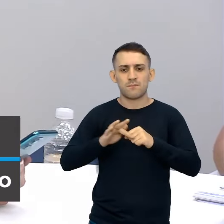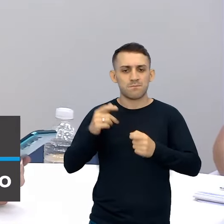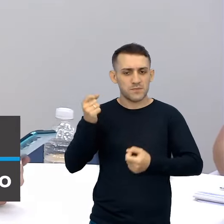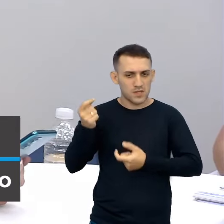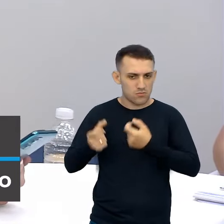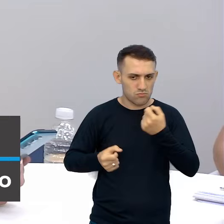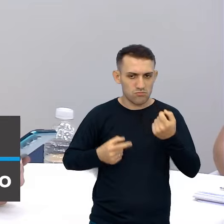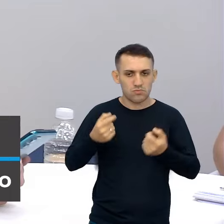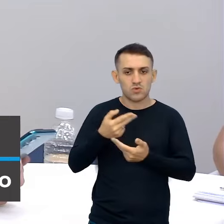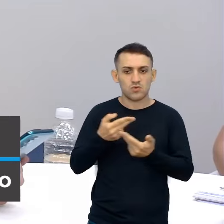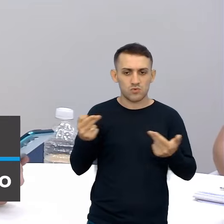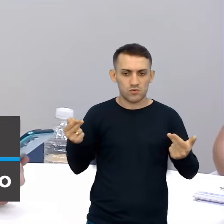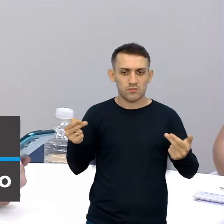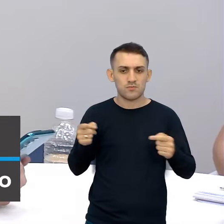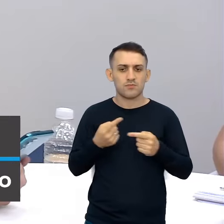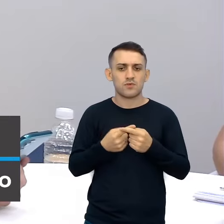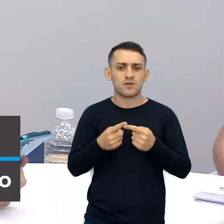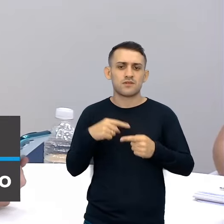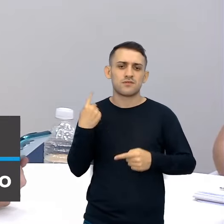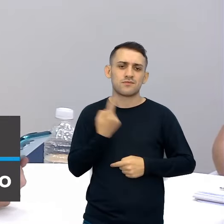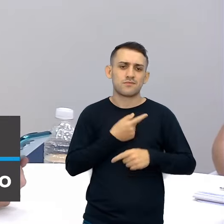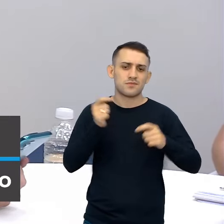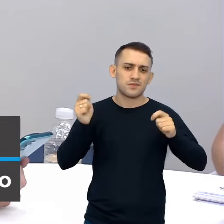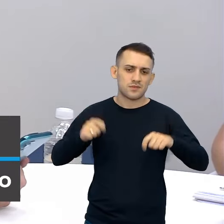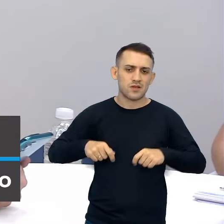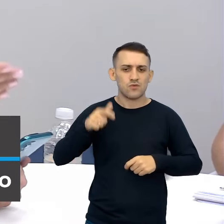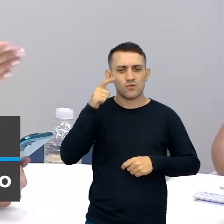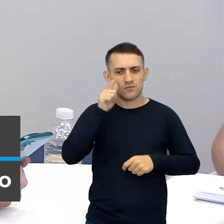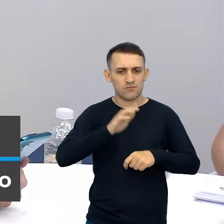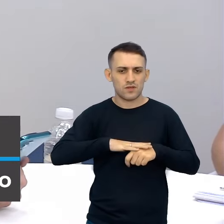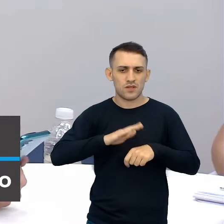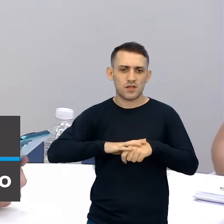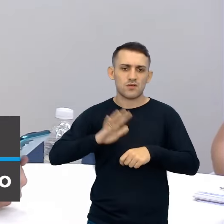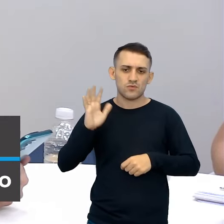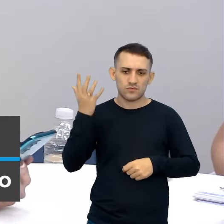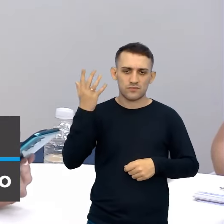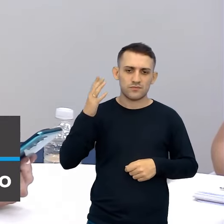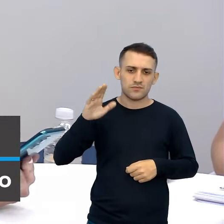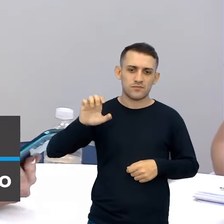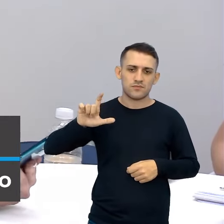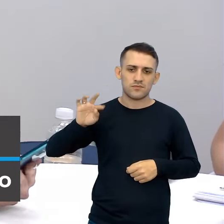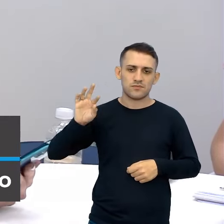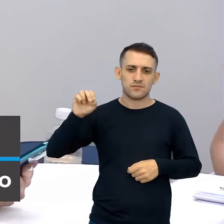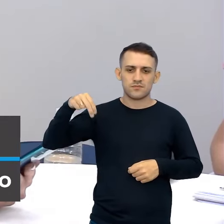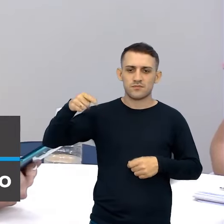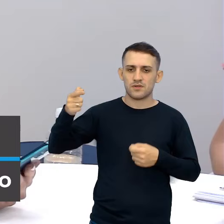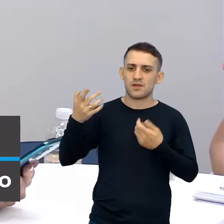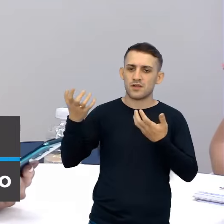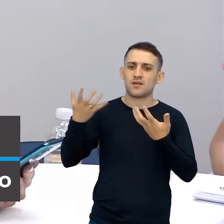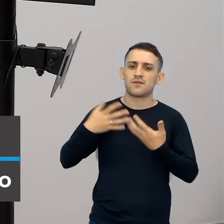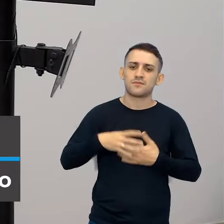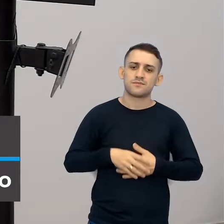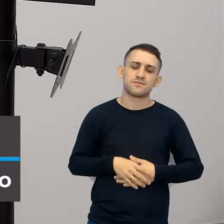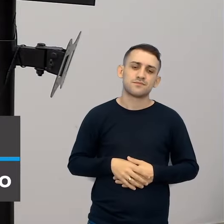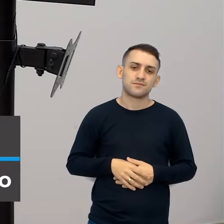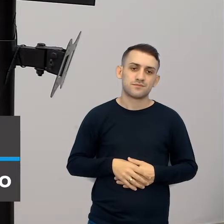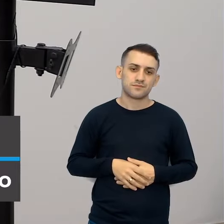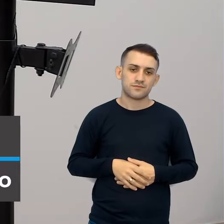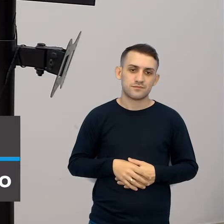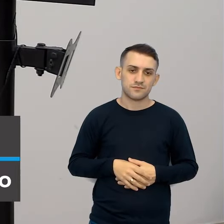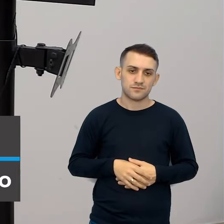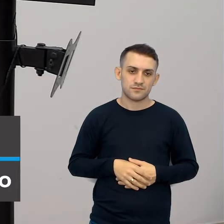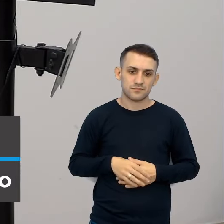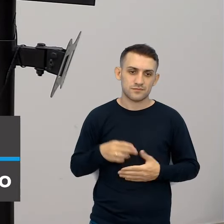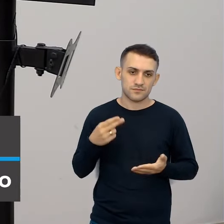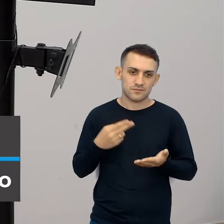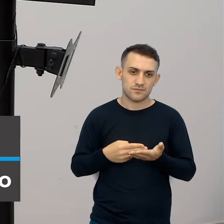situações também, porque aí a gente acaba forçando essa situação. O Elton, você queria falar? Desculpa. Perfeito. Inclusive, em cima do mesmo comentário